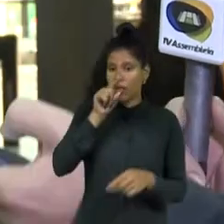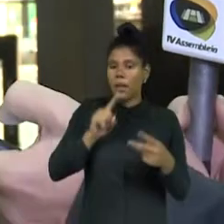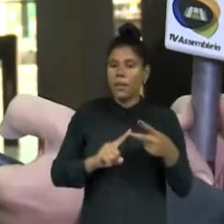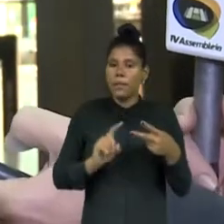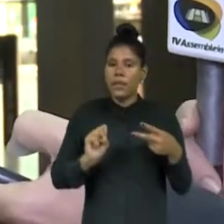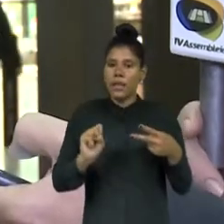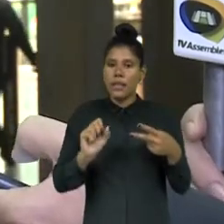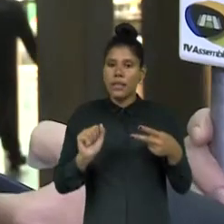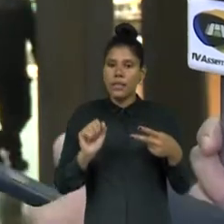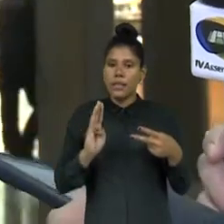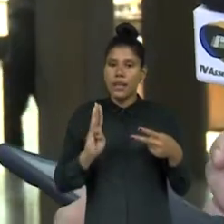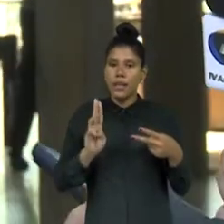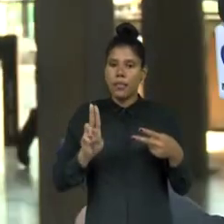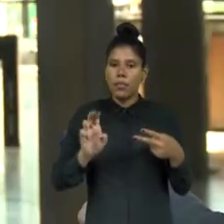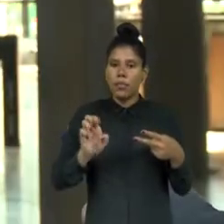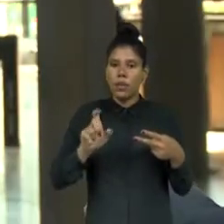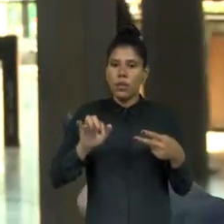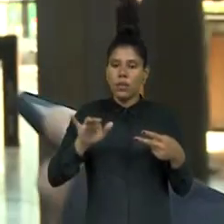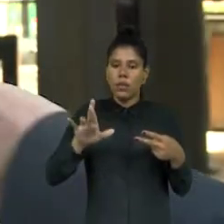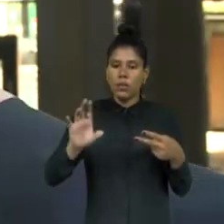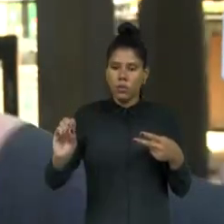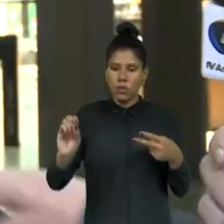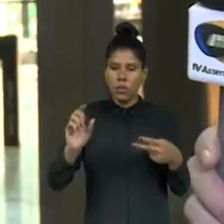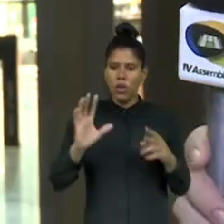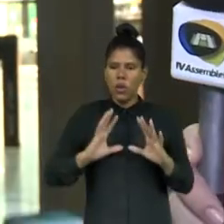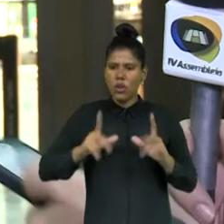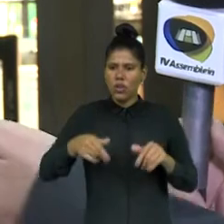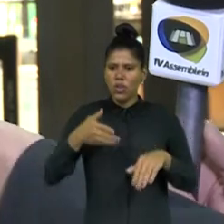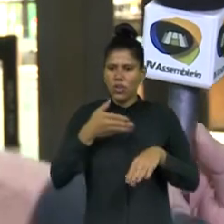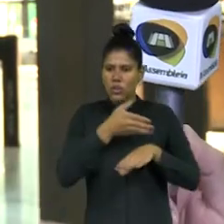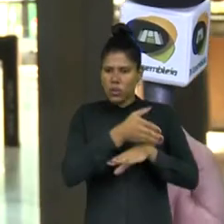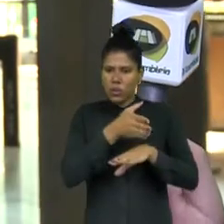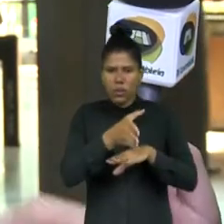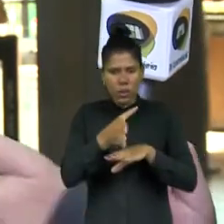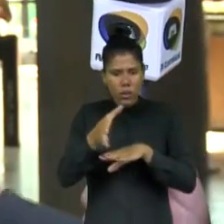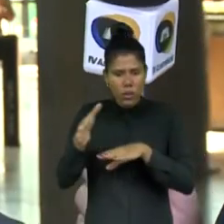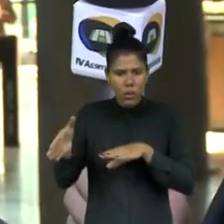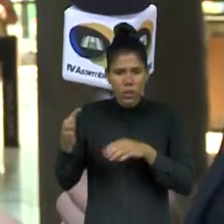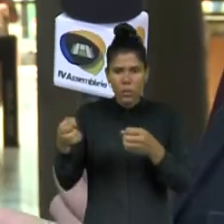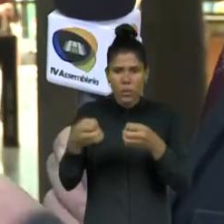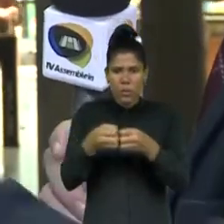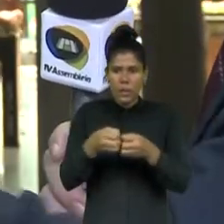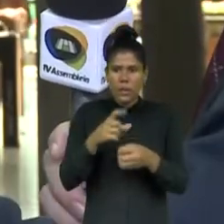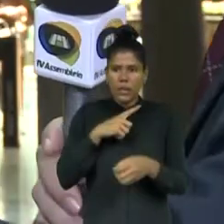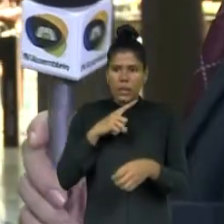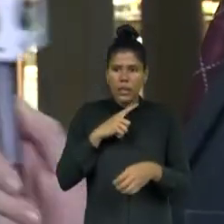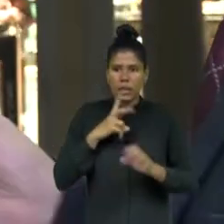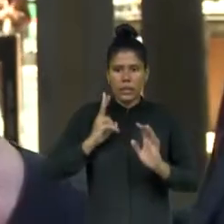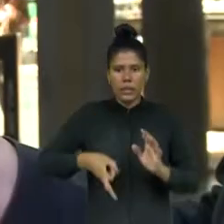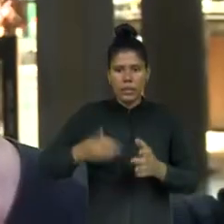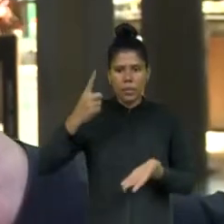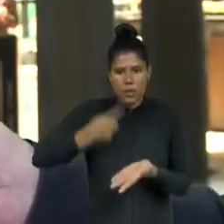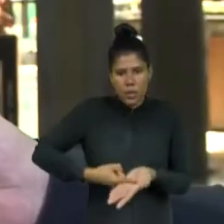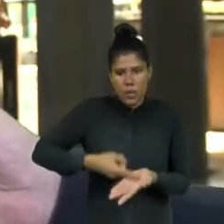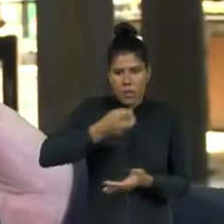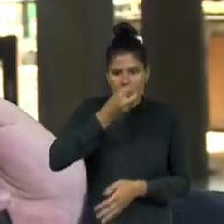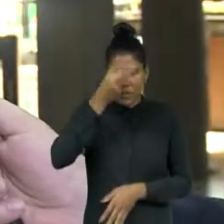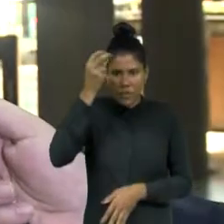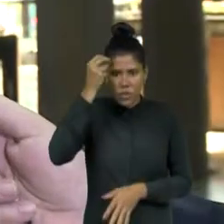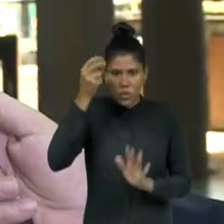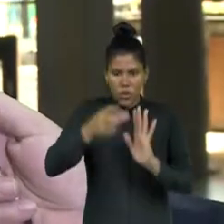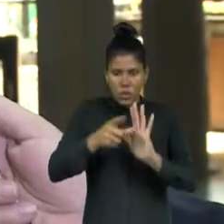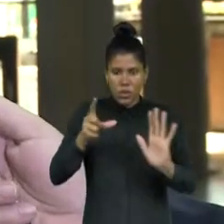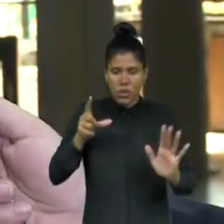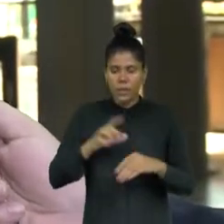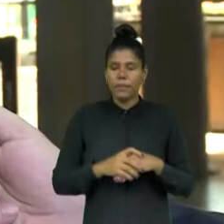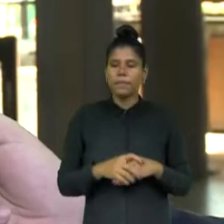Quixadá, Quixelô. Quer dizer, há sempre um entendimento com as prefeituras para onde o caminhão passa? Perfeito. A gente sempre